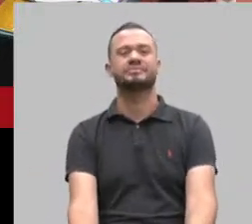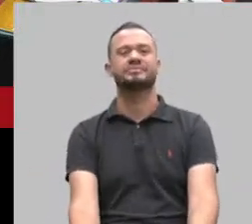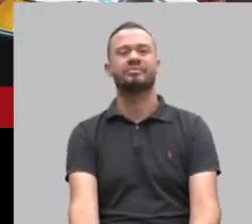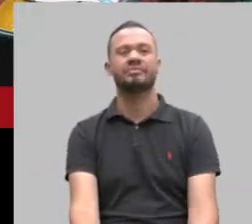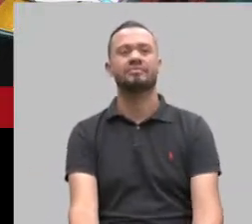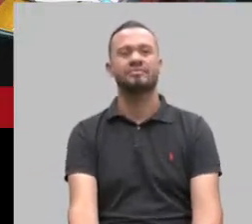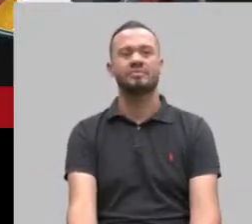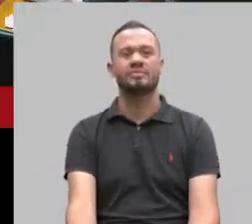sociedade